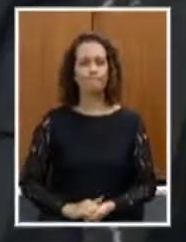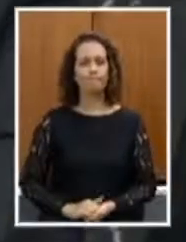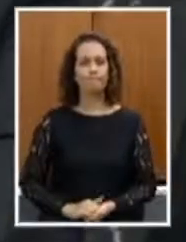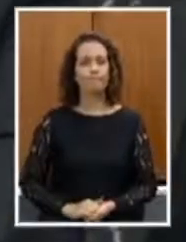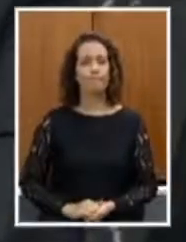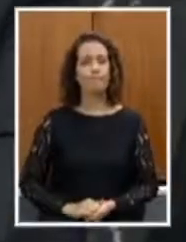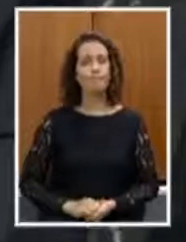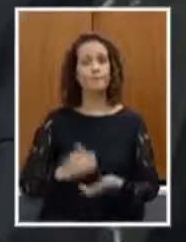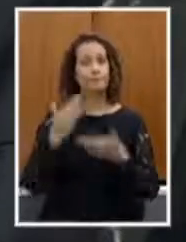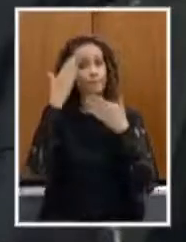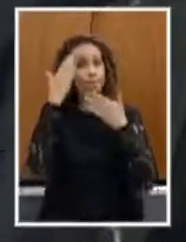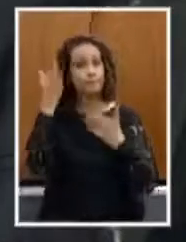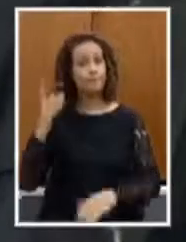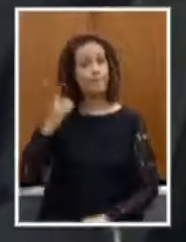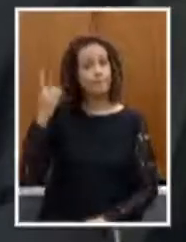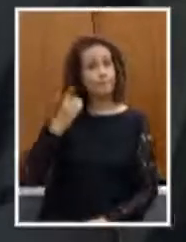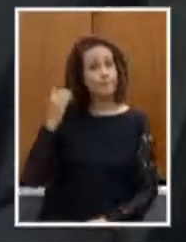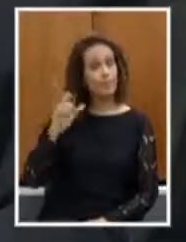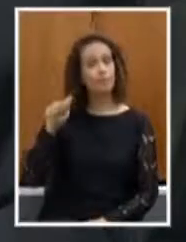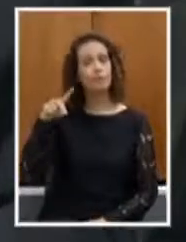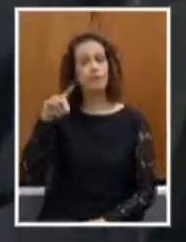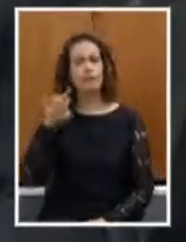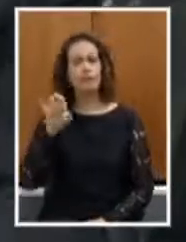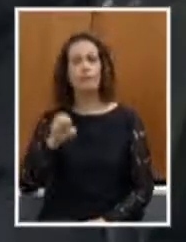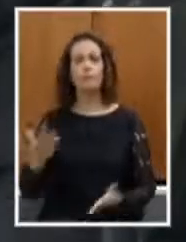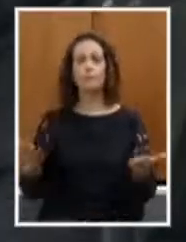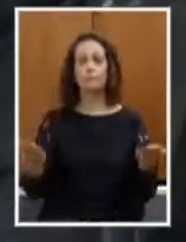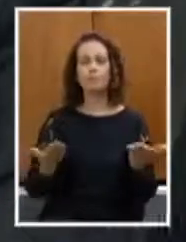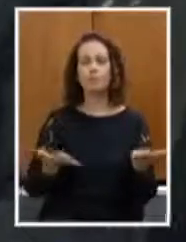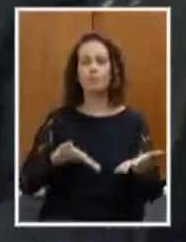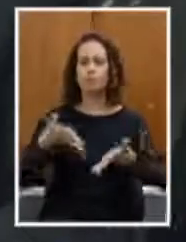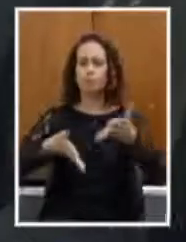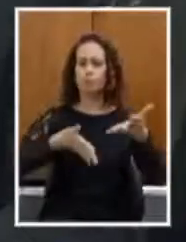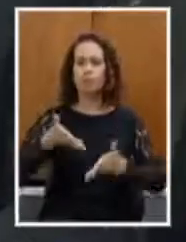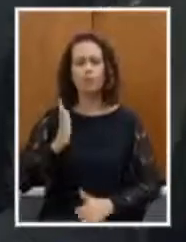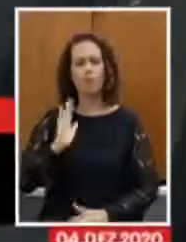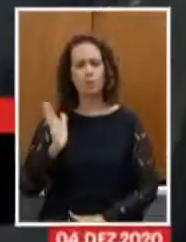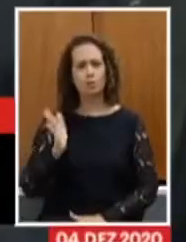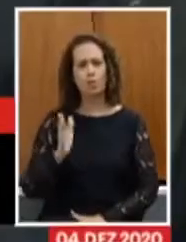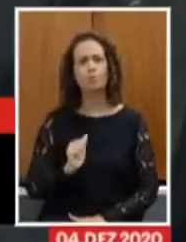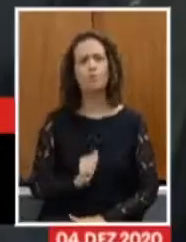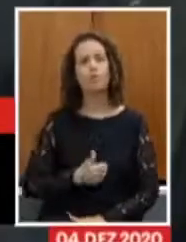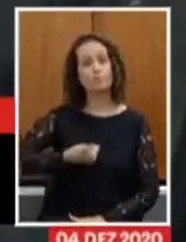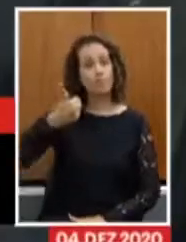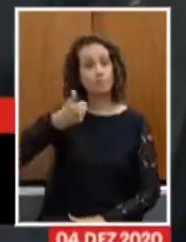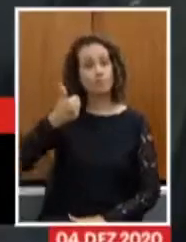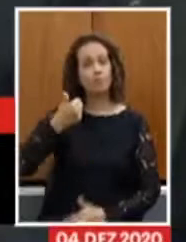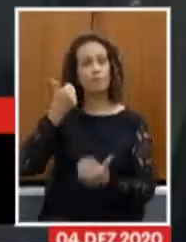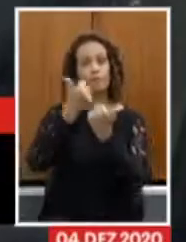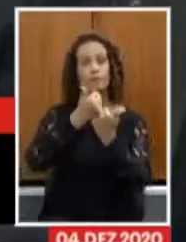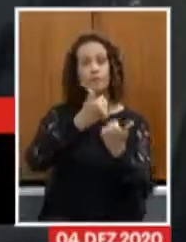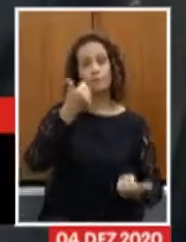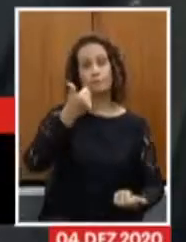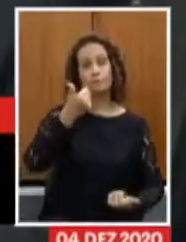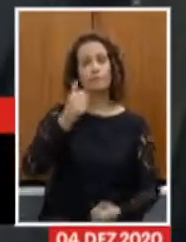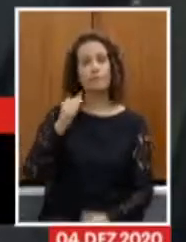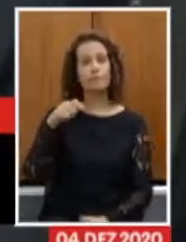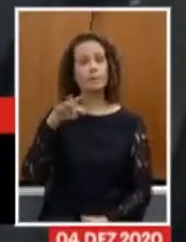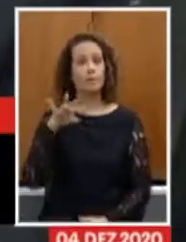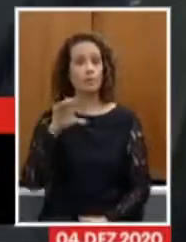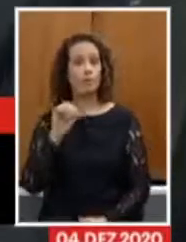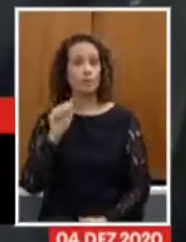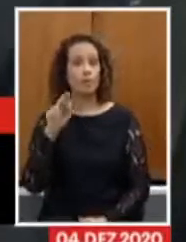Muito obrigado, deputado André Quintão. Com a palavra, para encaminhar, nosso primeiro vice-presidente, deputado Antônio Carlos Arantes.